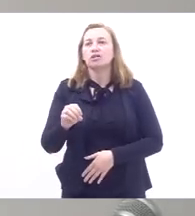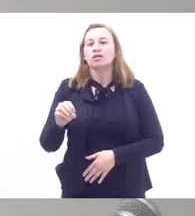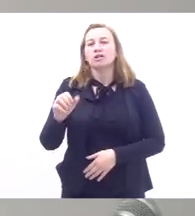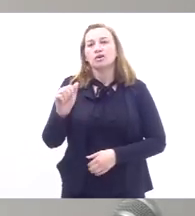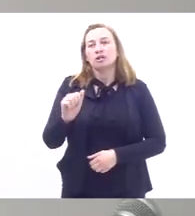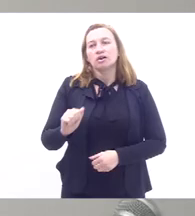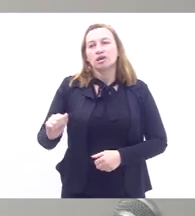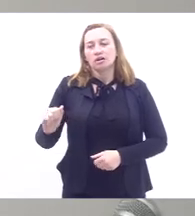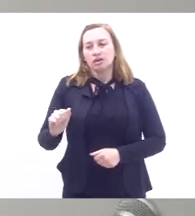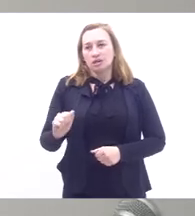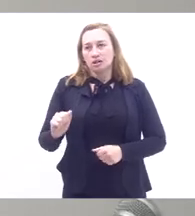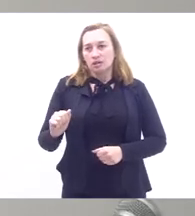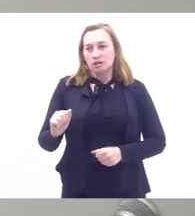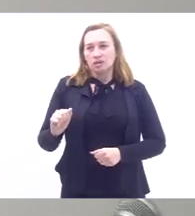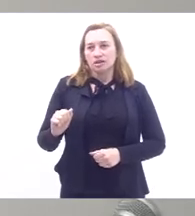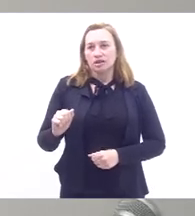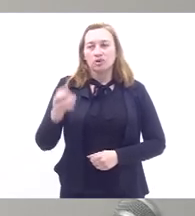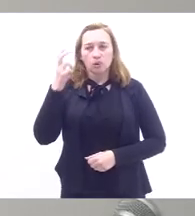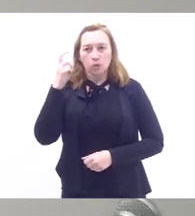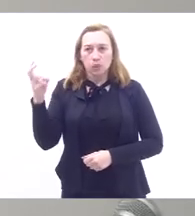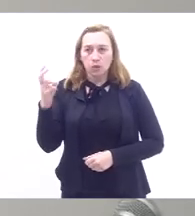no Brasil.